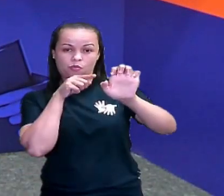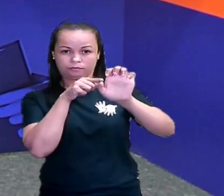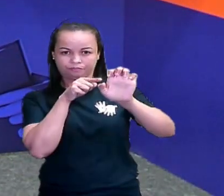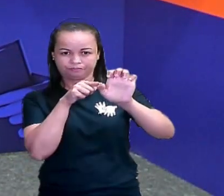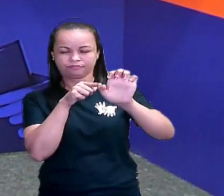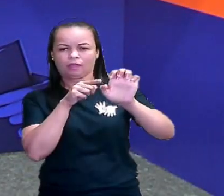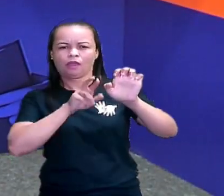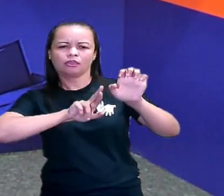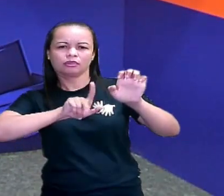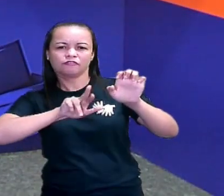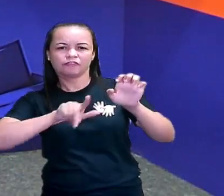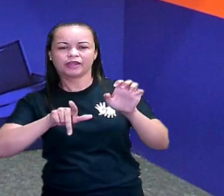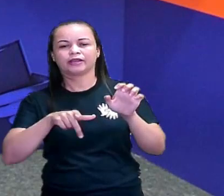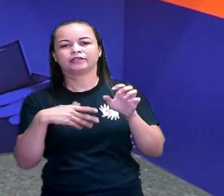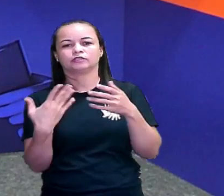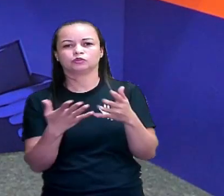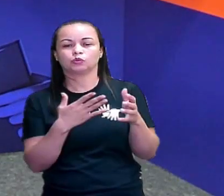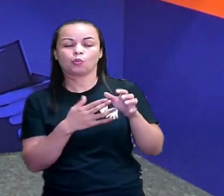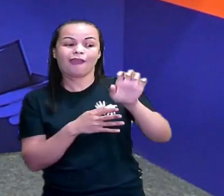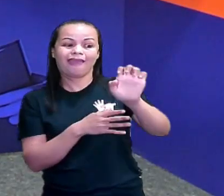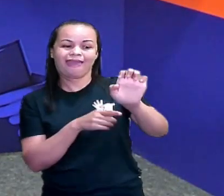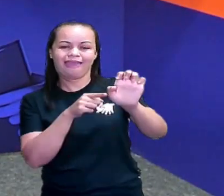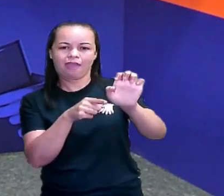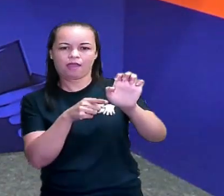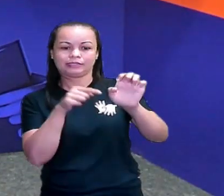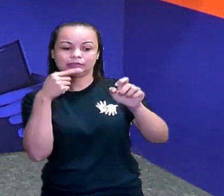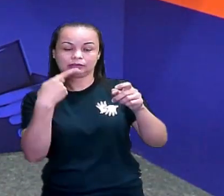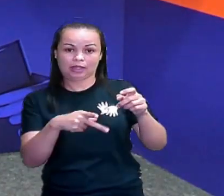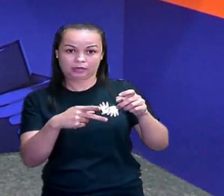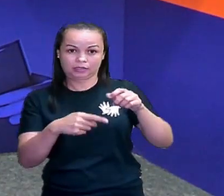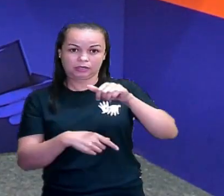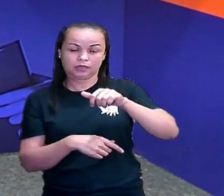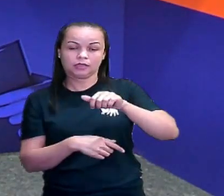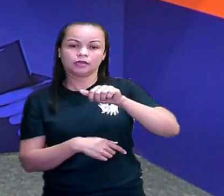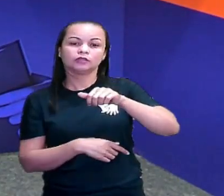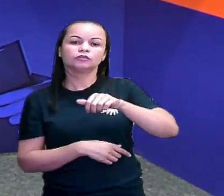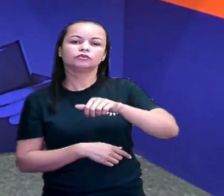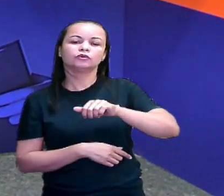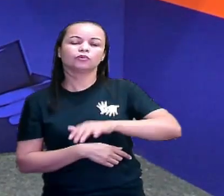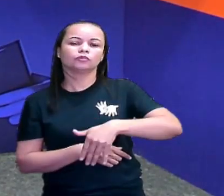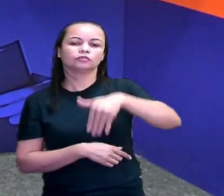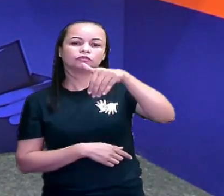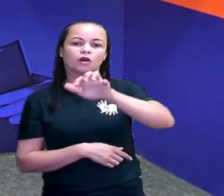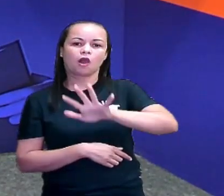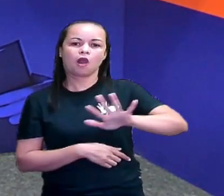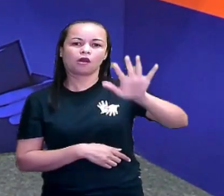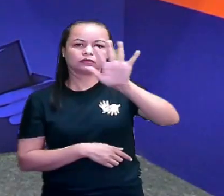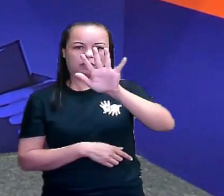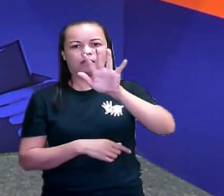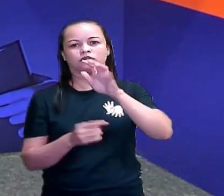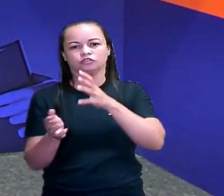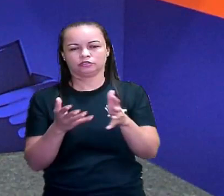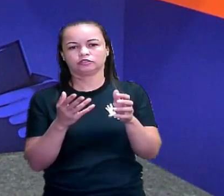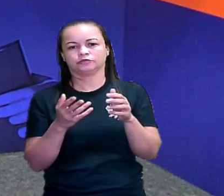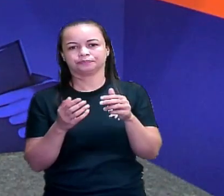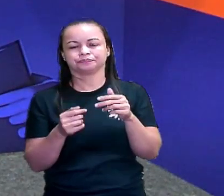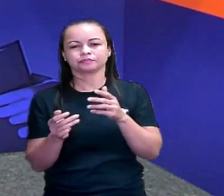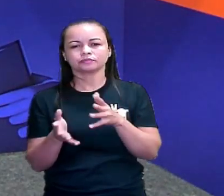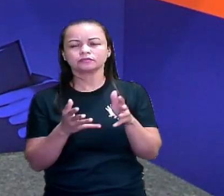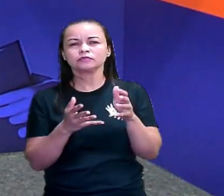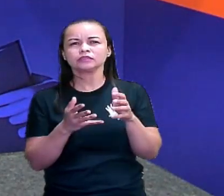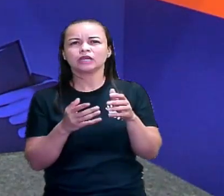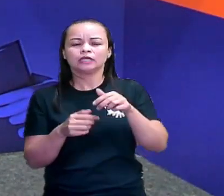é diferente do nosso E daqui do Nordeste, que é mais aberto. A gente diz E em